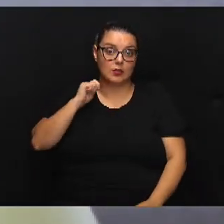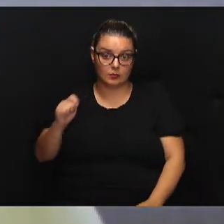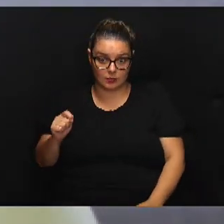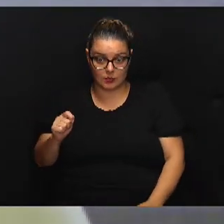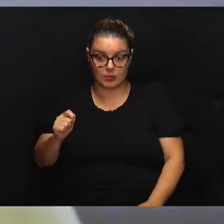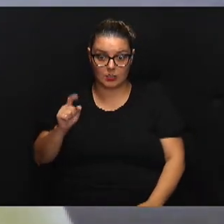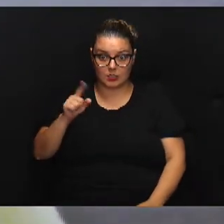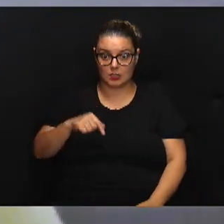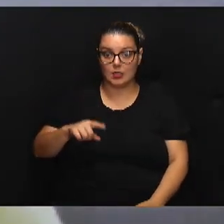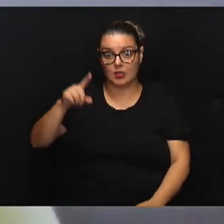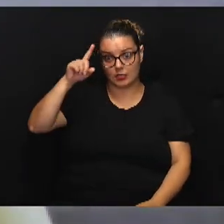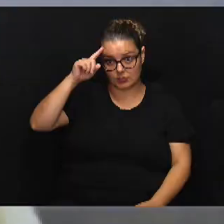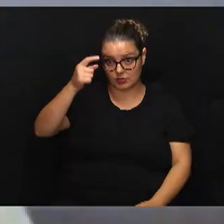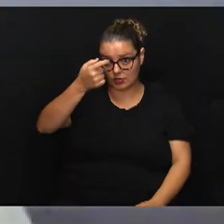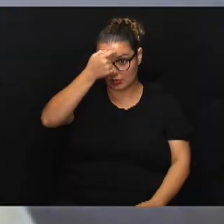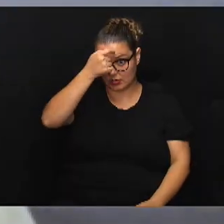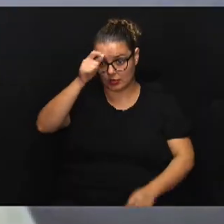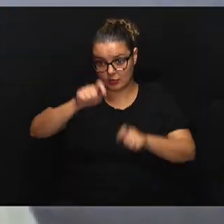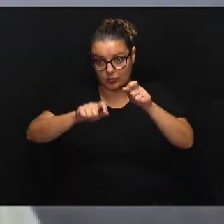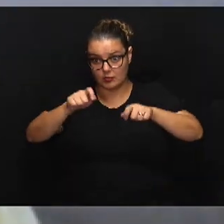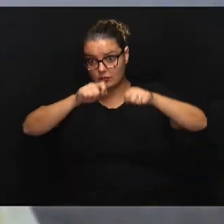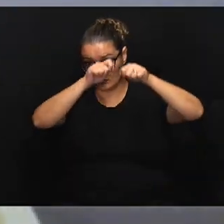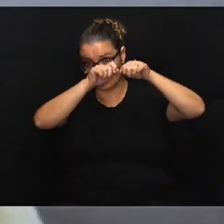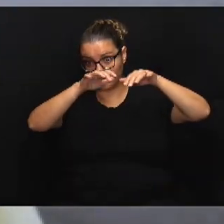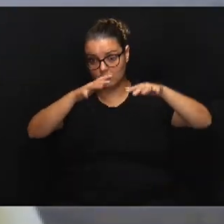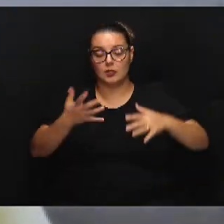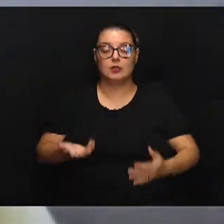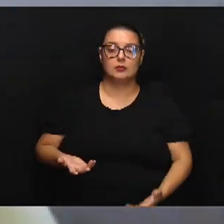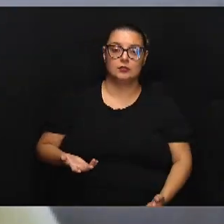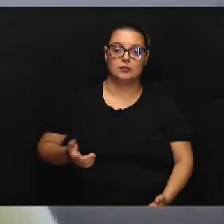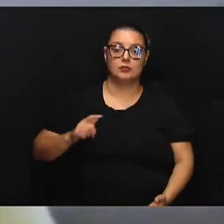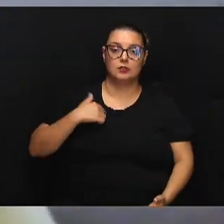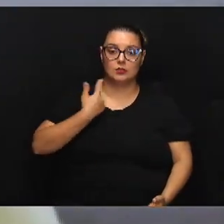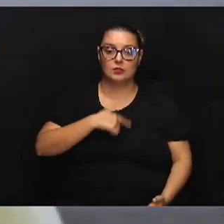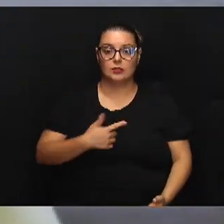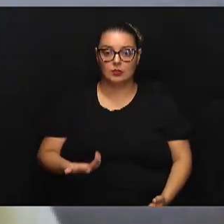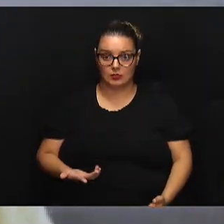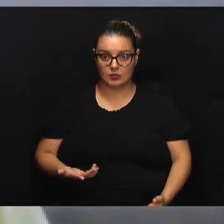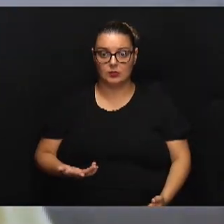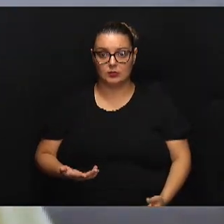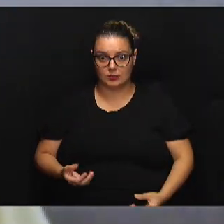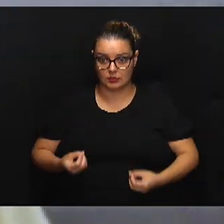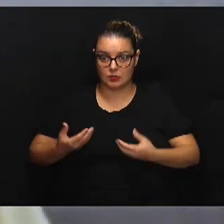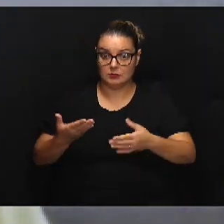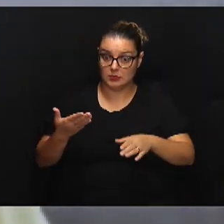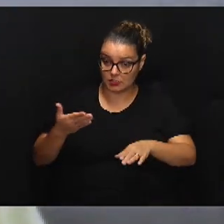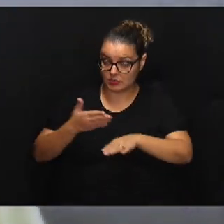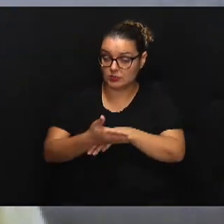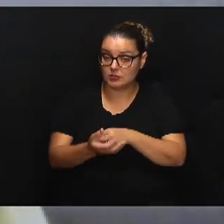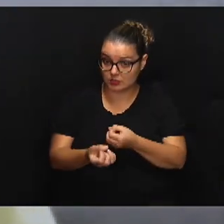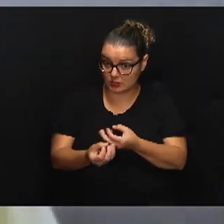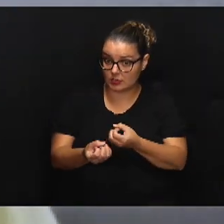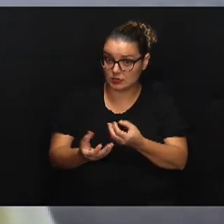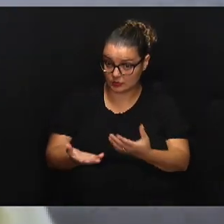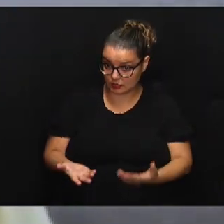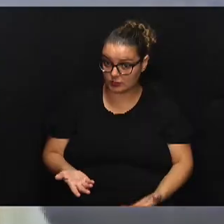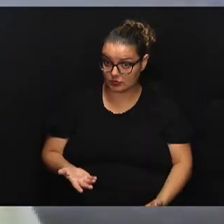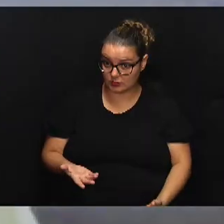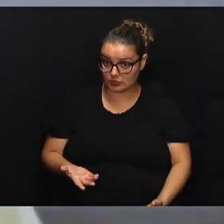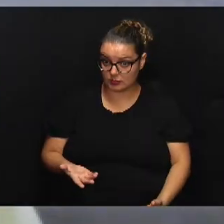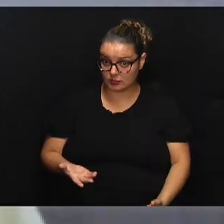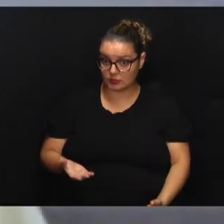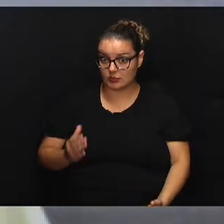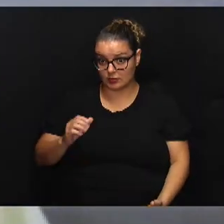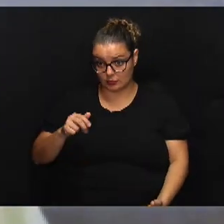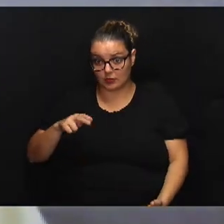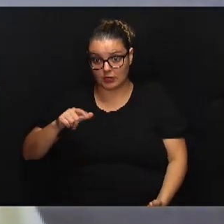de conscientização da pessoa, onde nós estamos dando acesso a informações, e o canal de